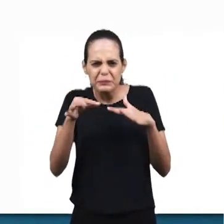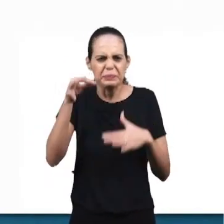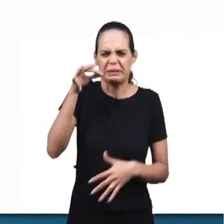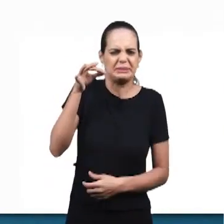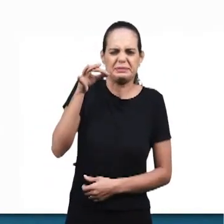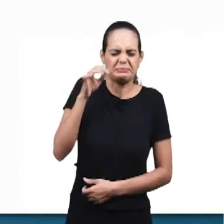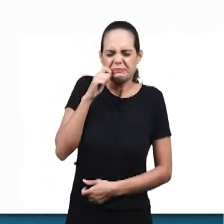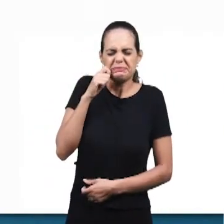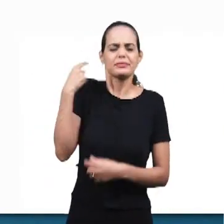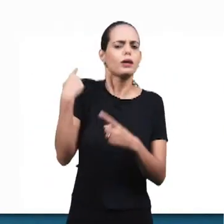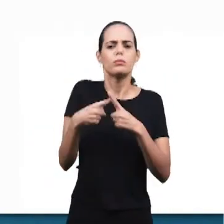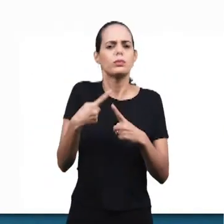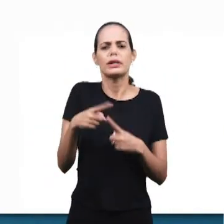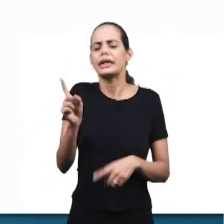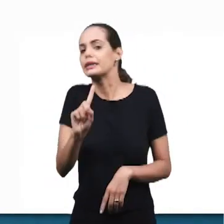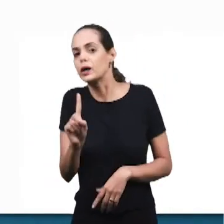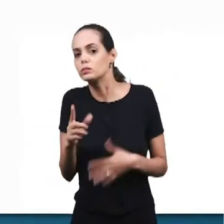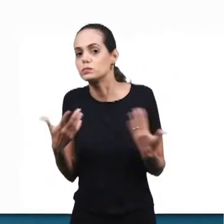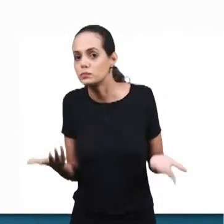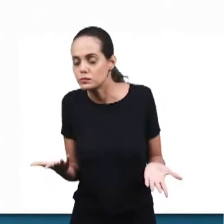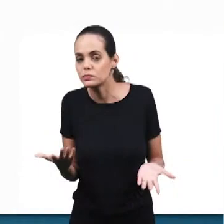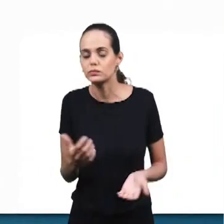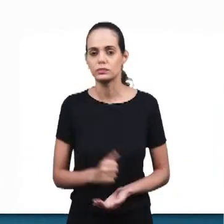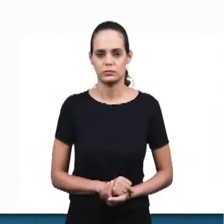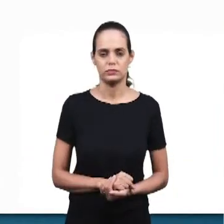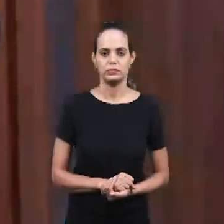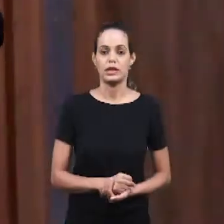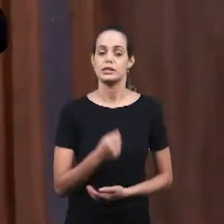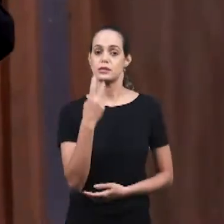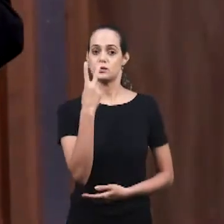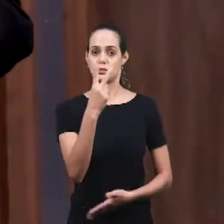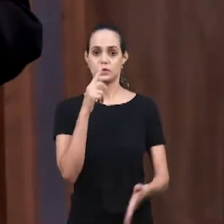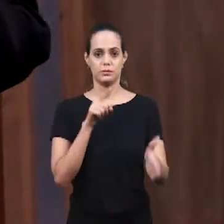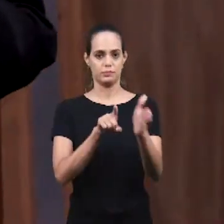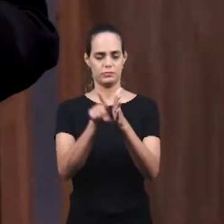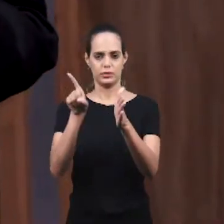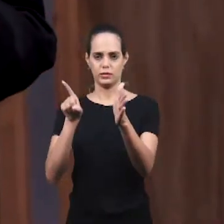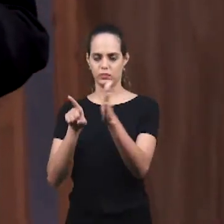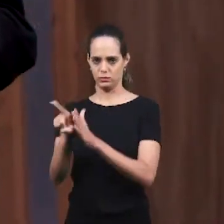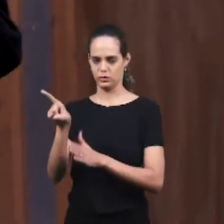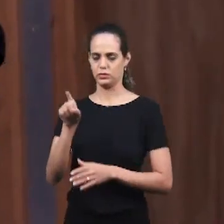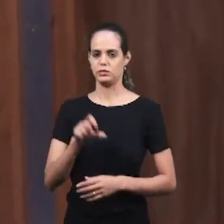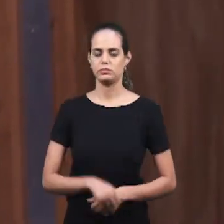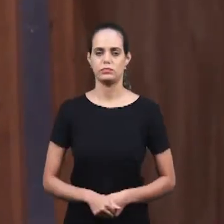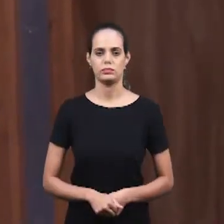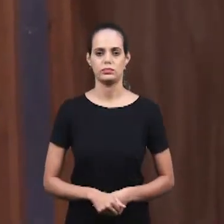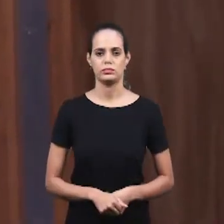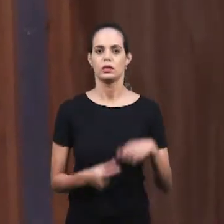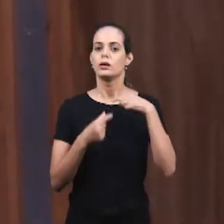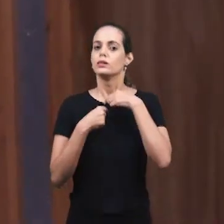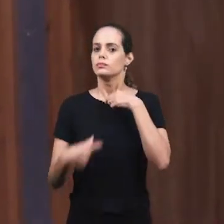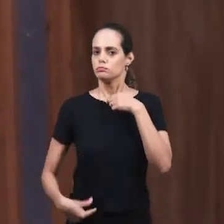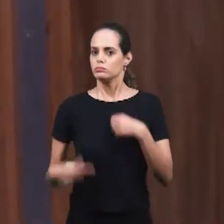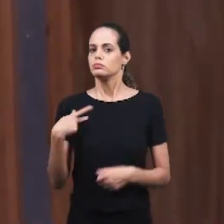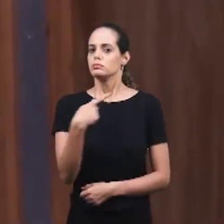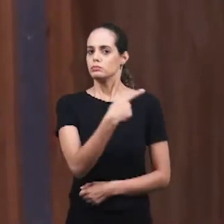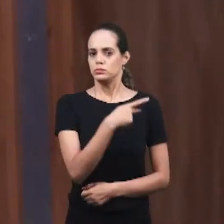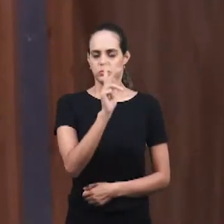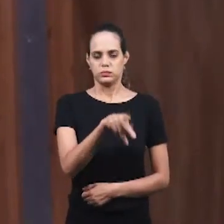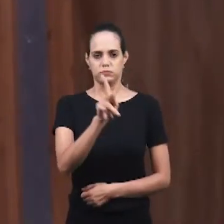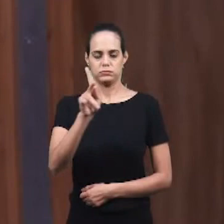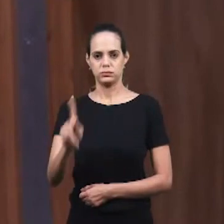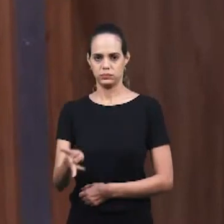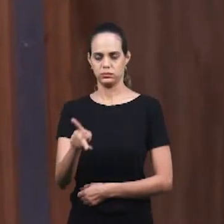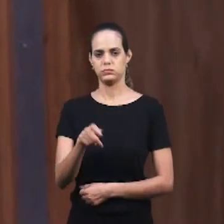Muito bem, nós vamos ter a resposta a essas 2 perguntas destinadas a professores, obreiros e